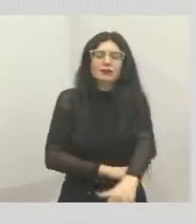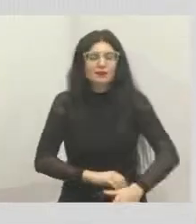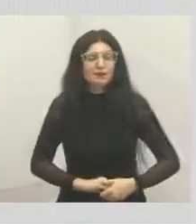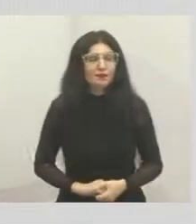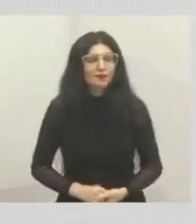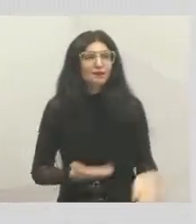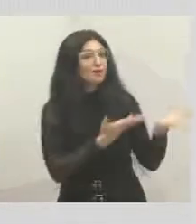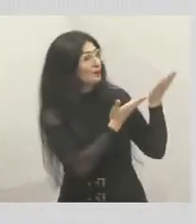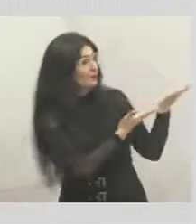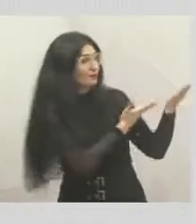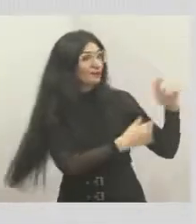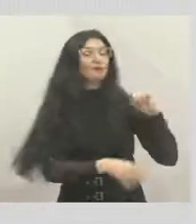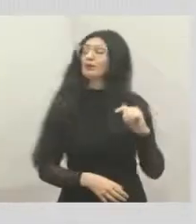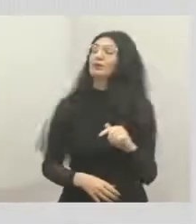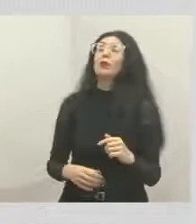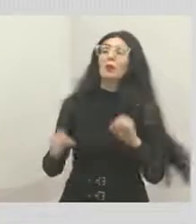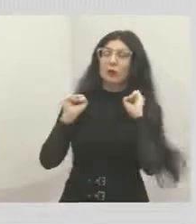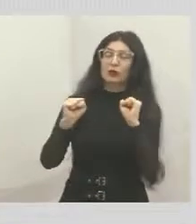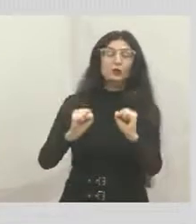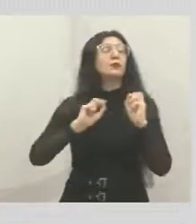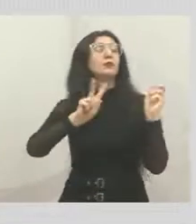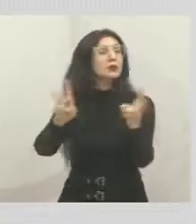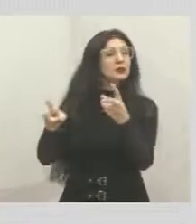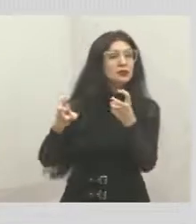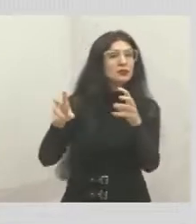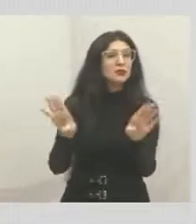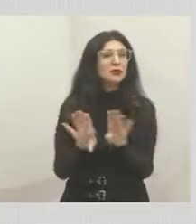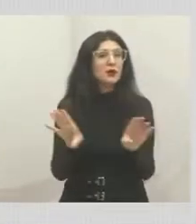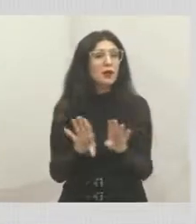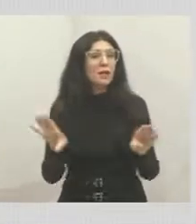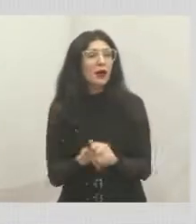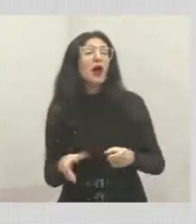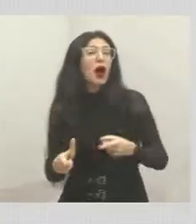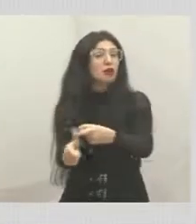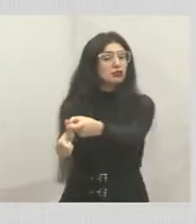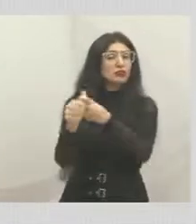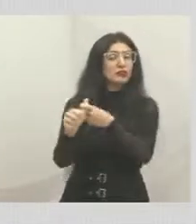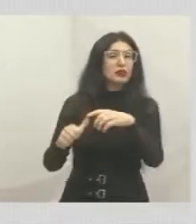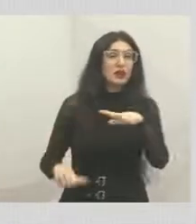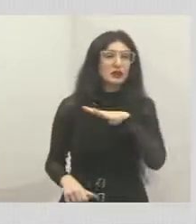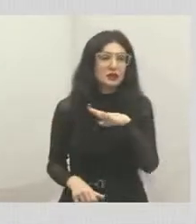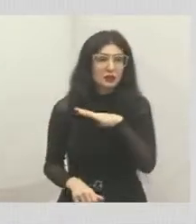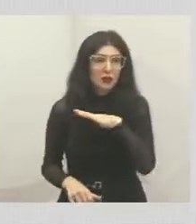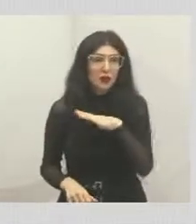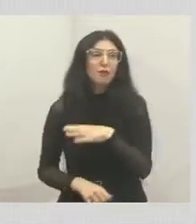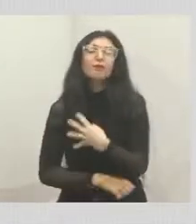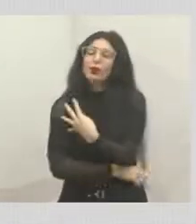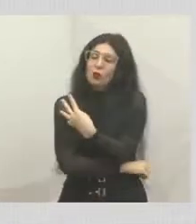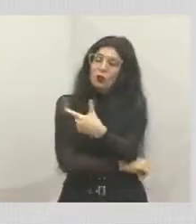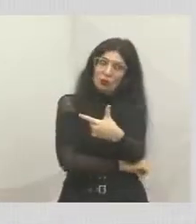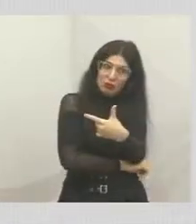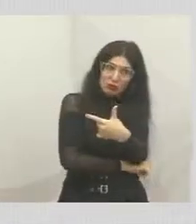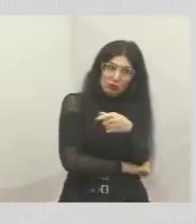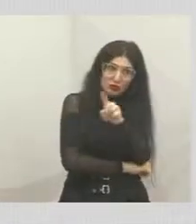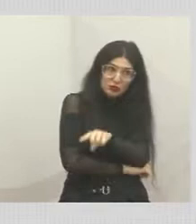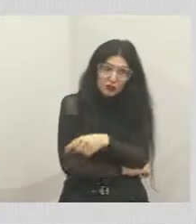Aqui nós podemos perceber que o estoque da dívida hoje do município, que era na ordem de